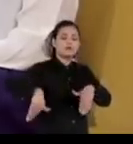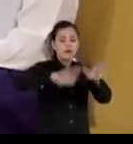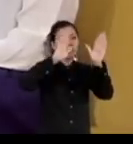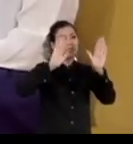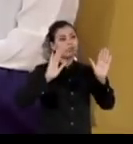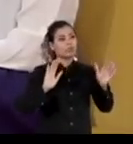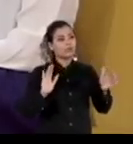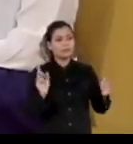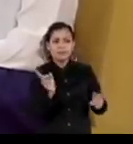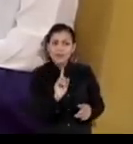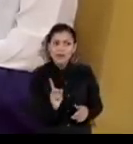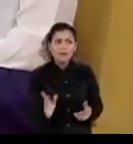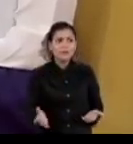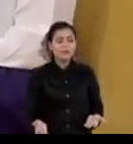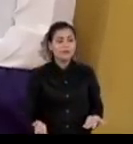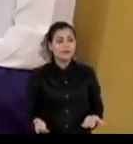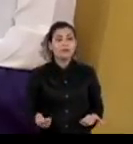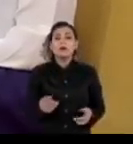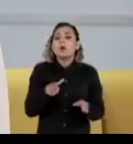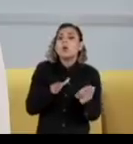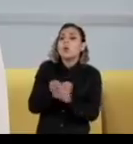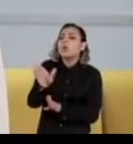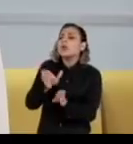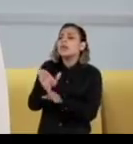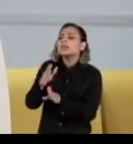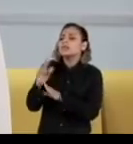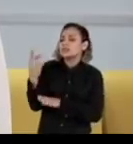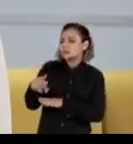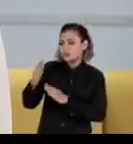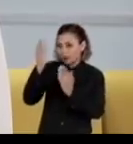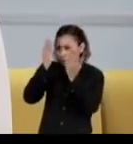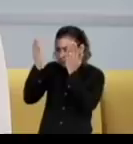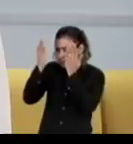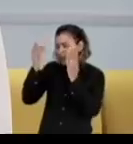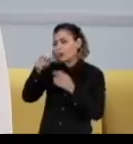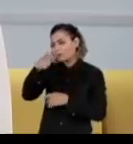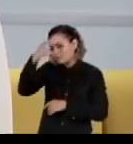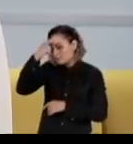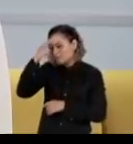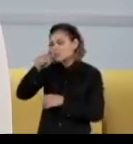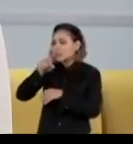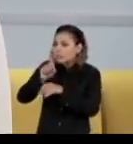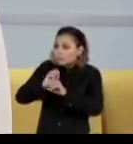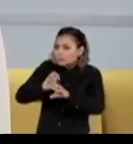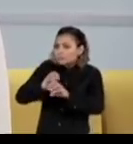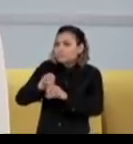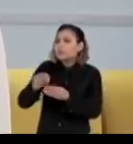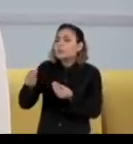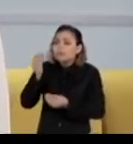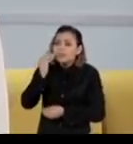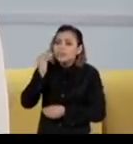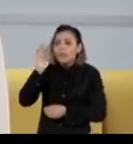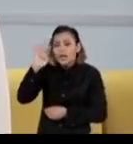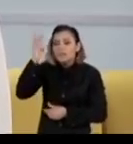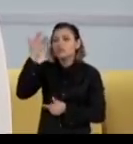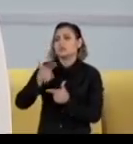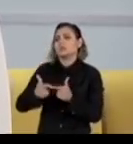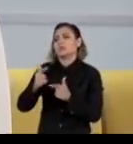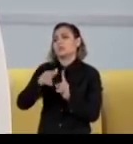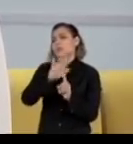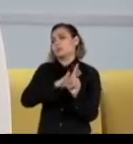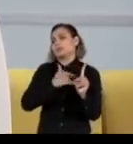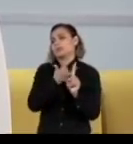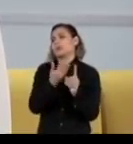qual é a sua recomendação enquanto psicóloga, enquanto educadora, para tentativa de solução, né,